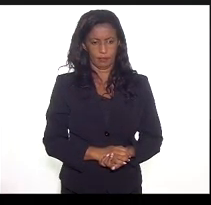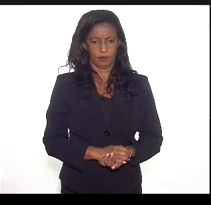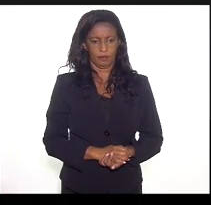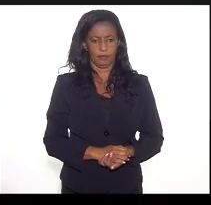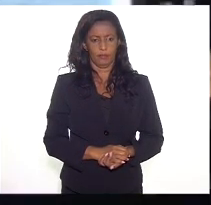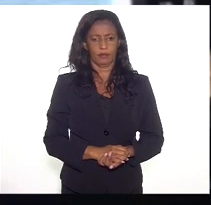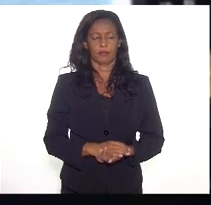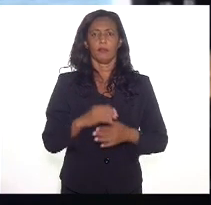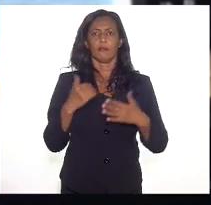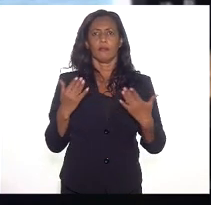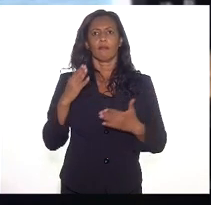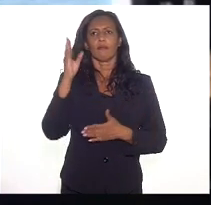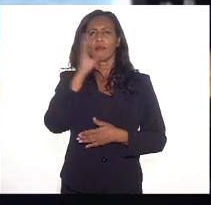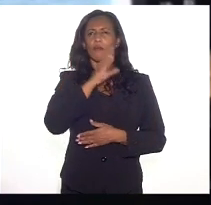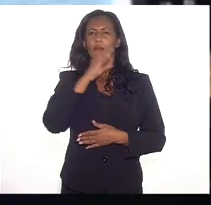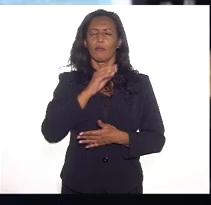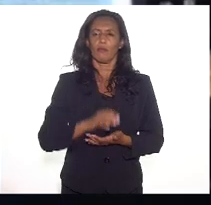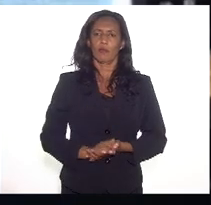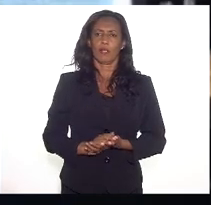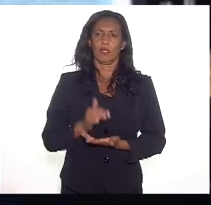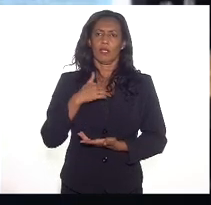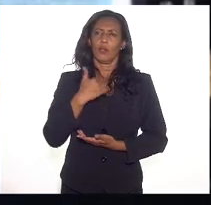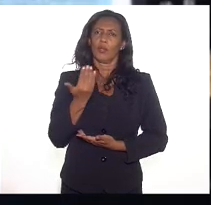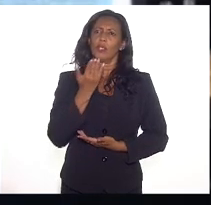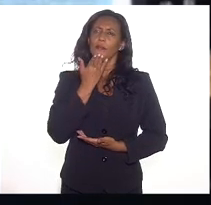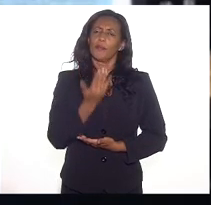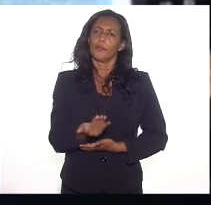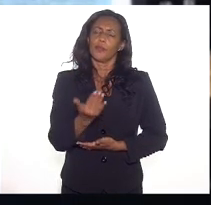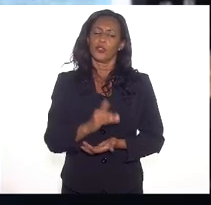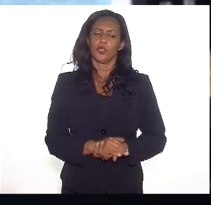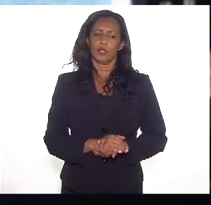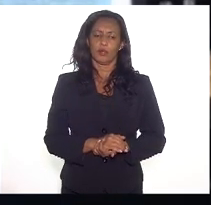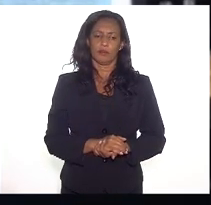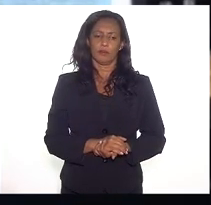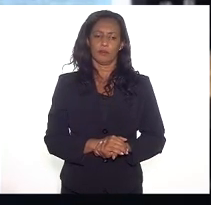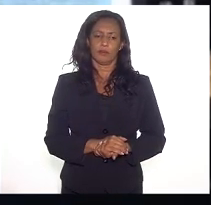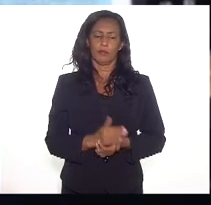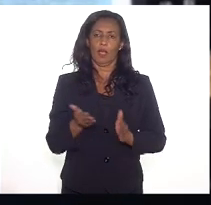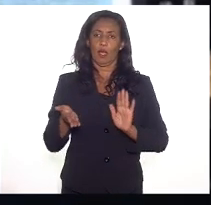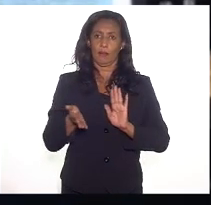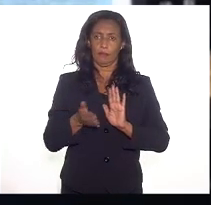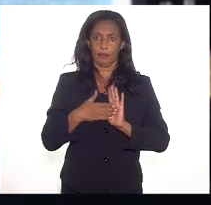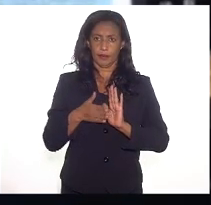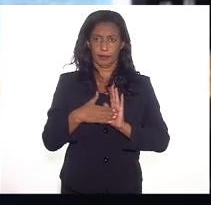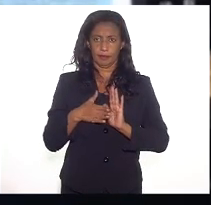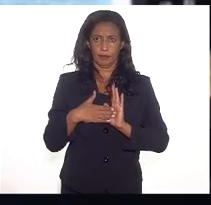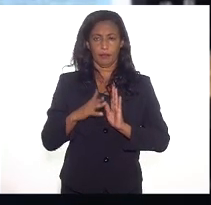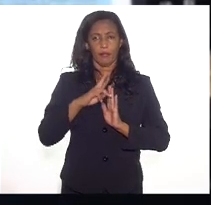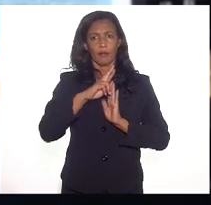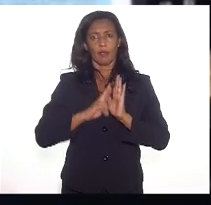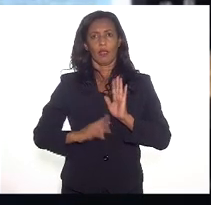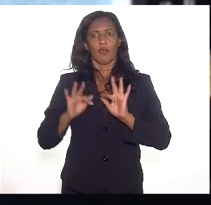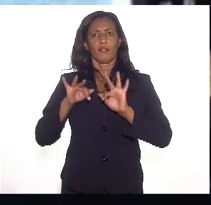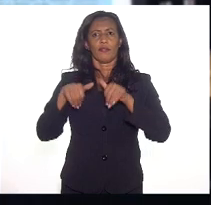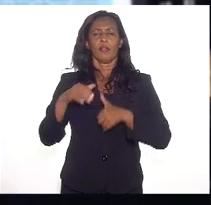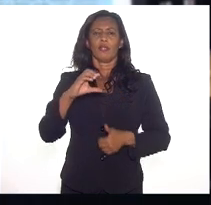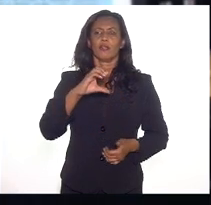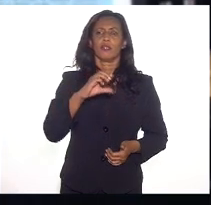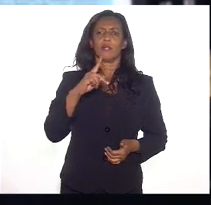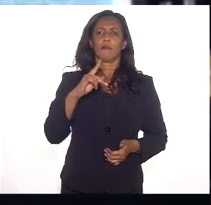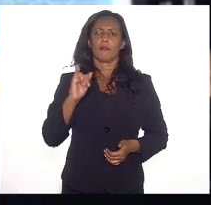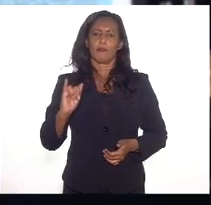Presidente, bem em breve. Eu gostaria de pedir que viesse a pauta o relatório final da CPI dos